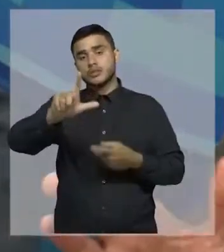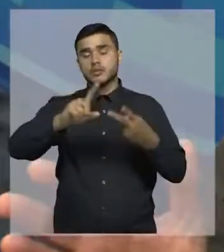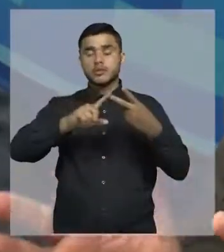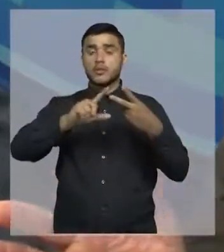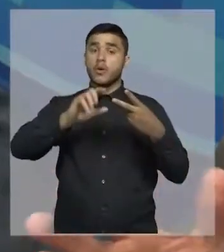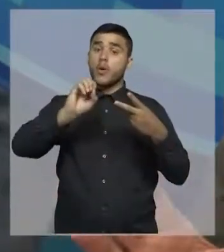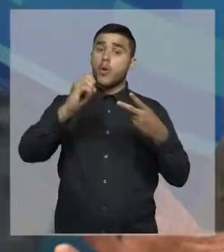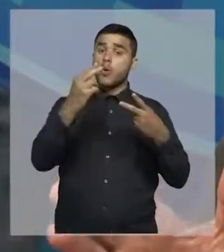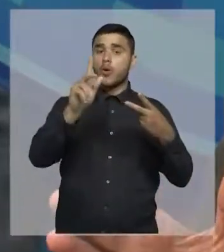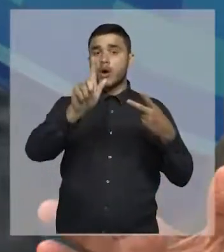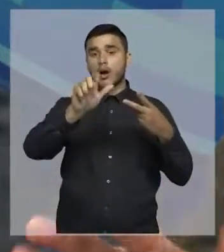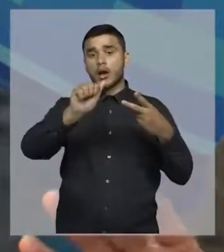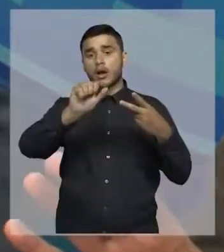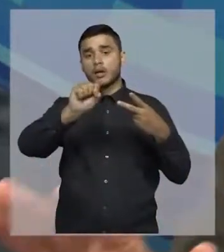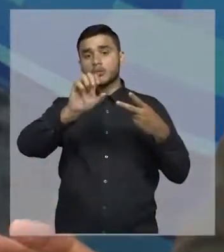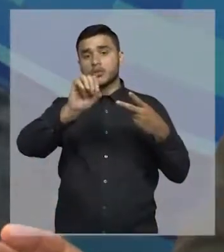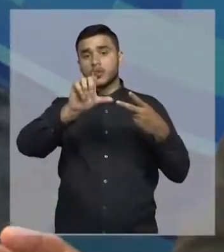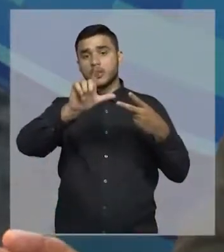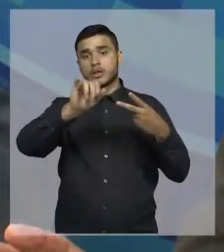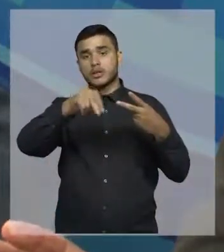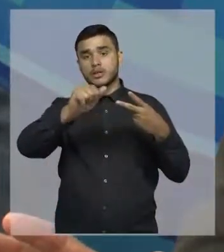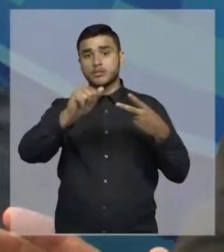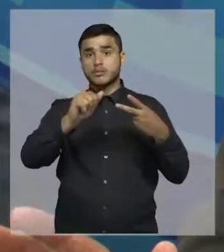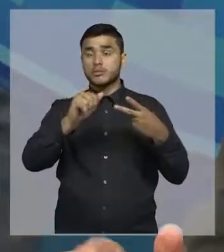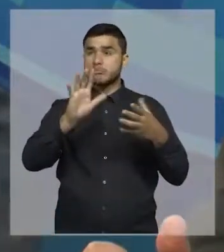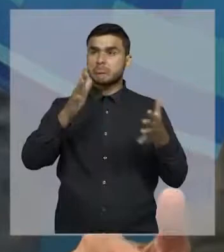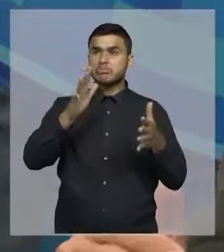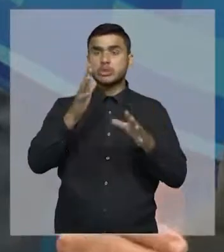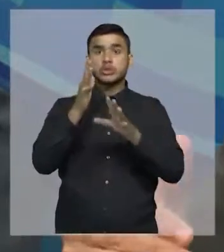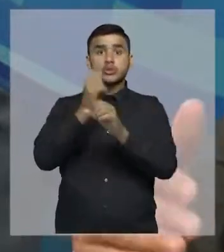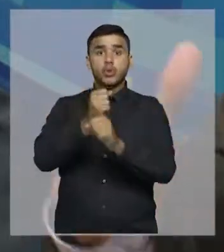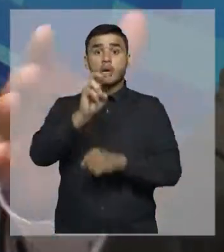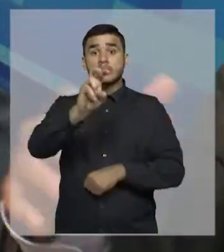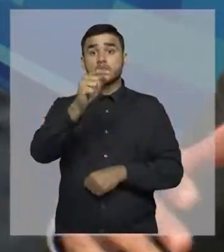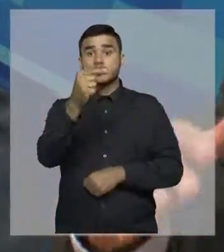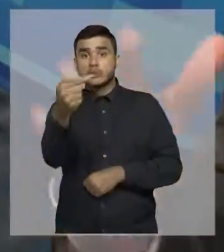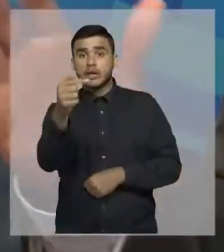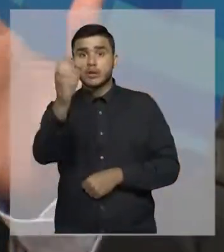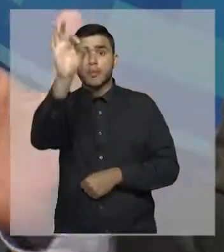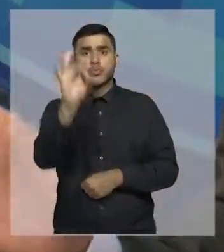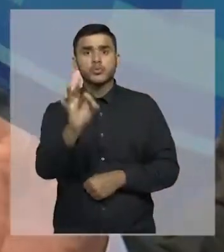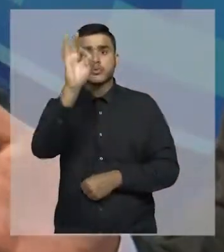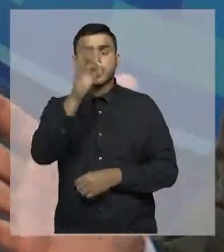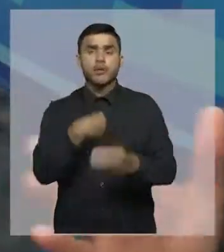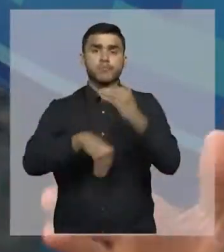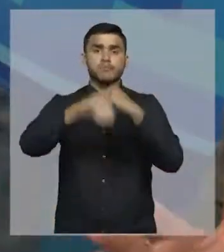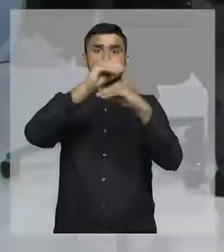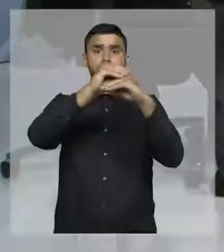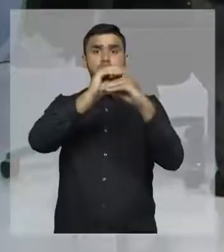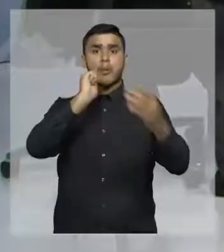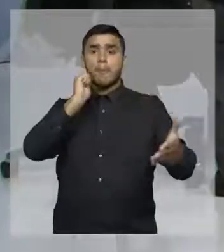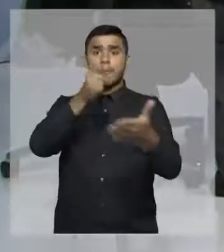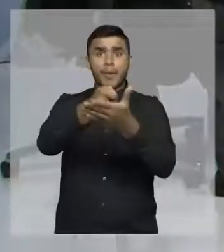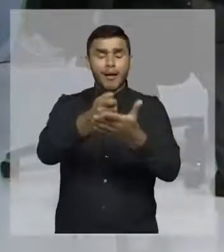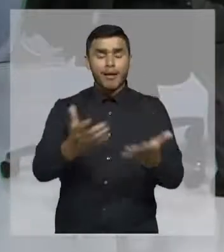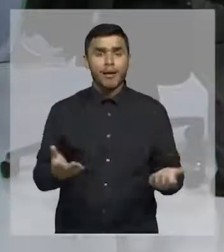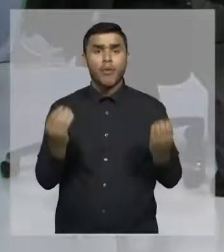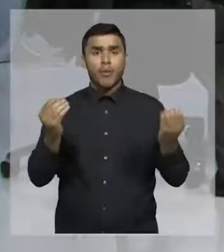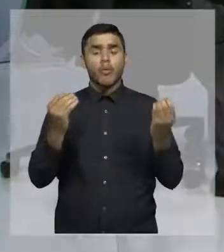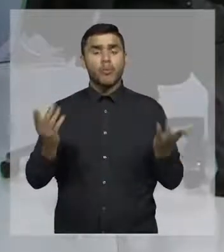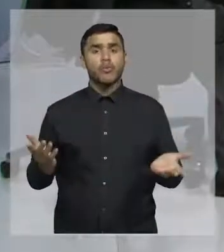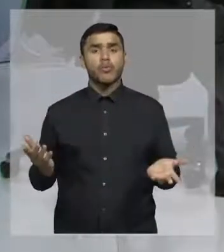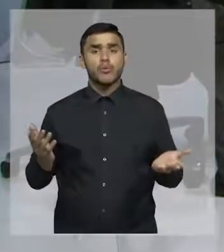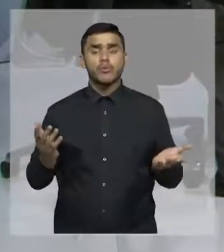57%, 58% é imposto. Ou de uma maneira mais ampla, tributo. Aliás, o presidente convocou todos